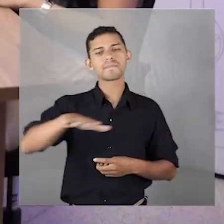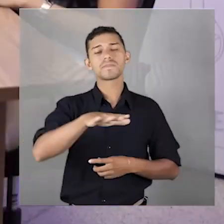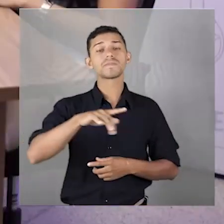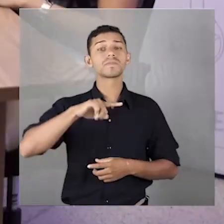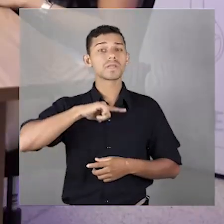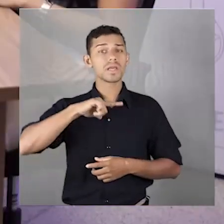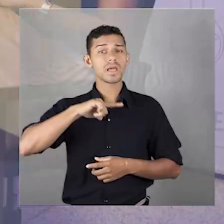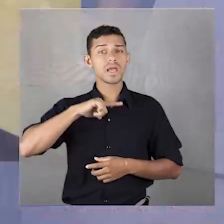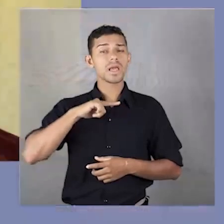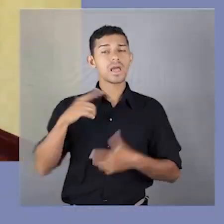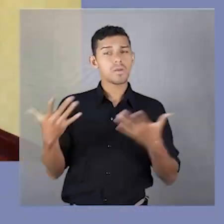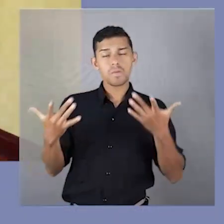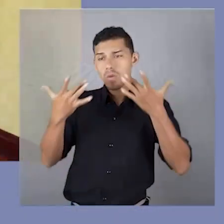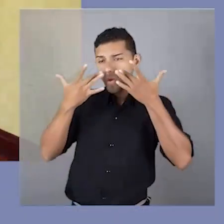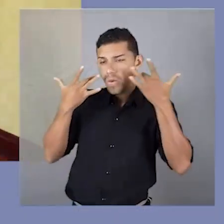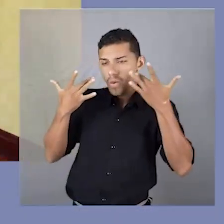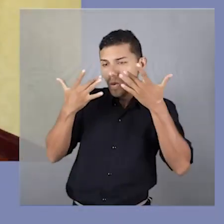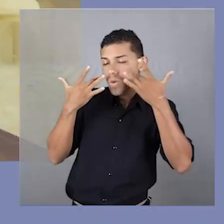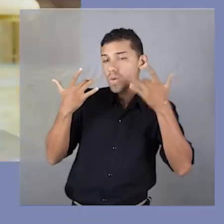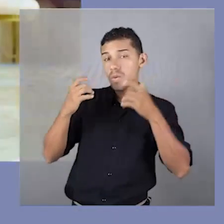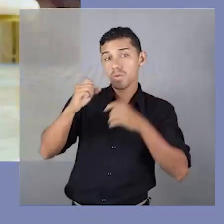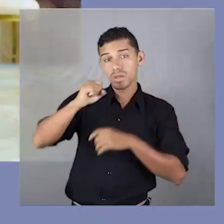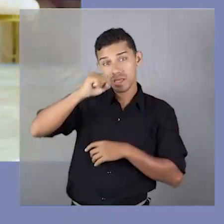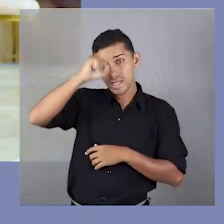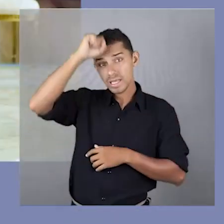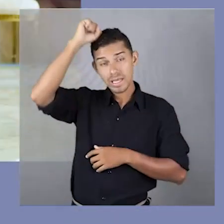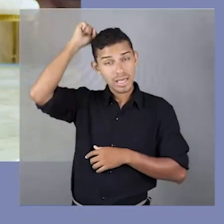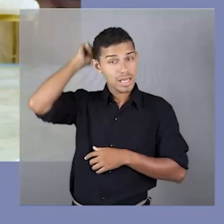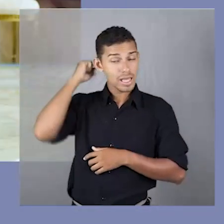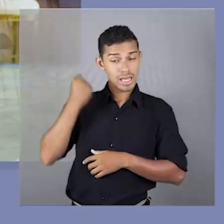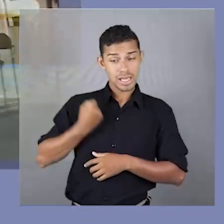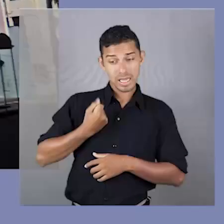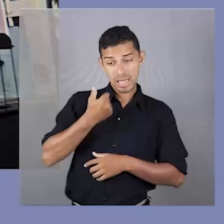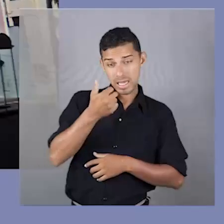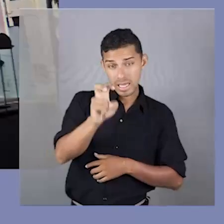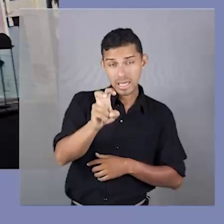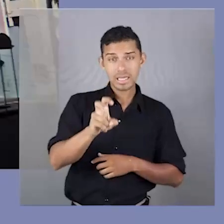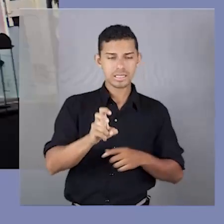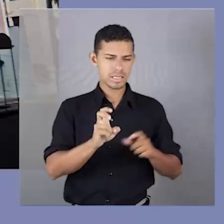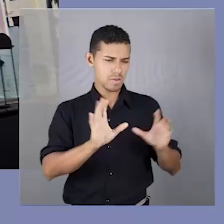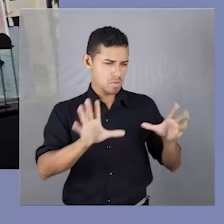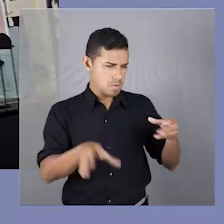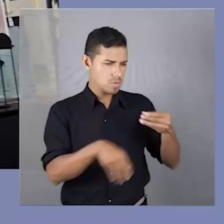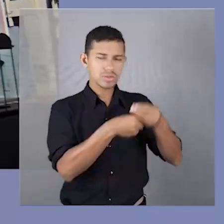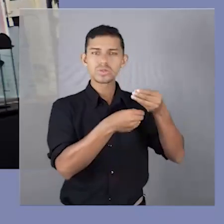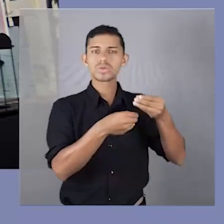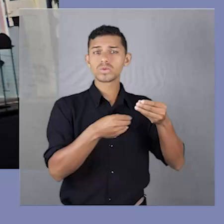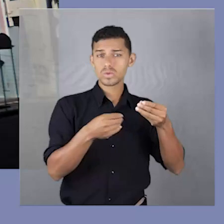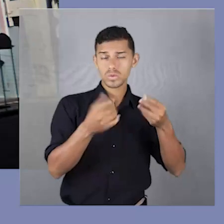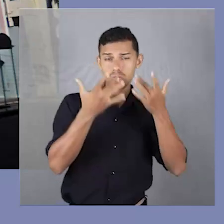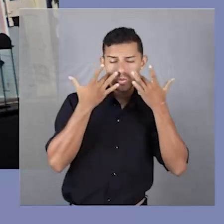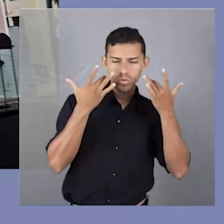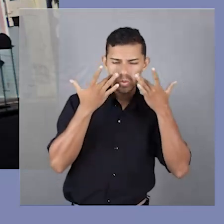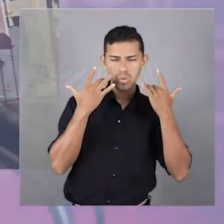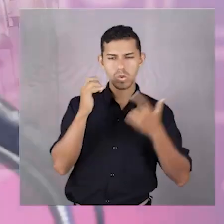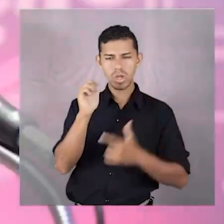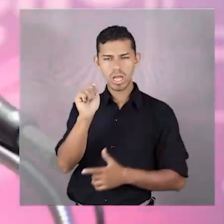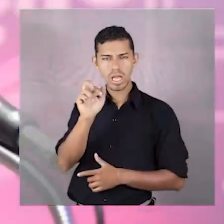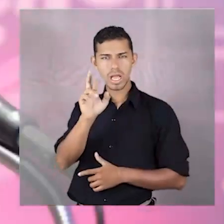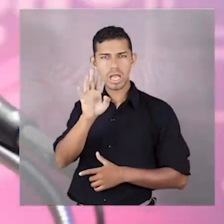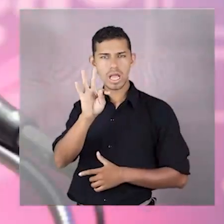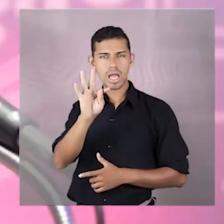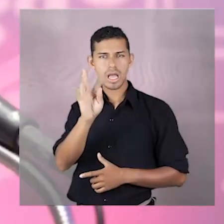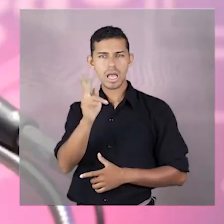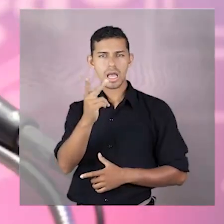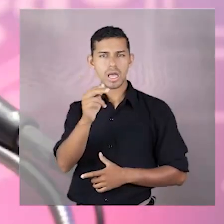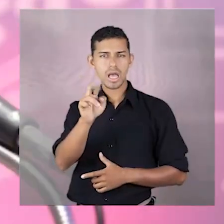nós temos peças do século XV, nós temos a coleção do Arthur Azevedo, que ele não foi só, né? Não é só